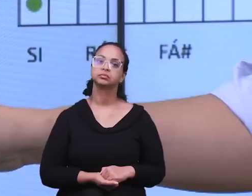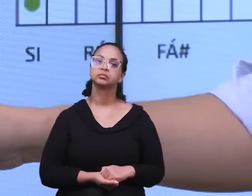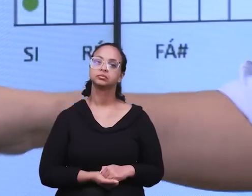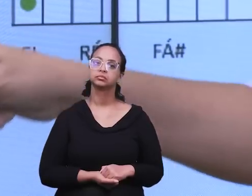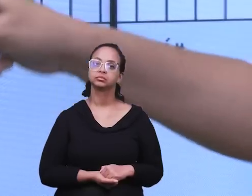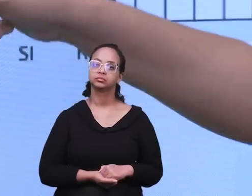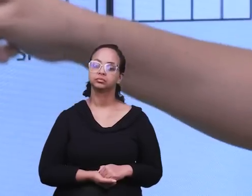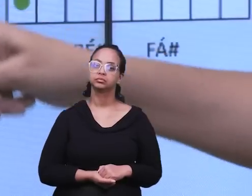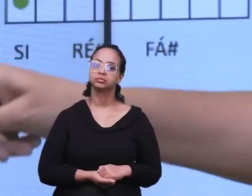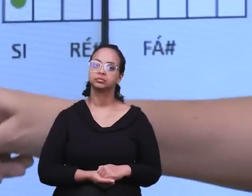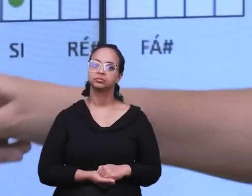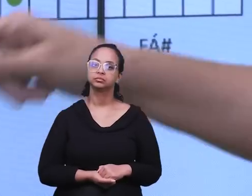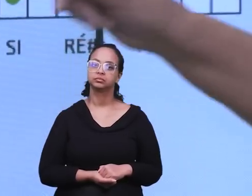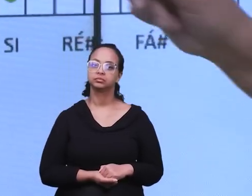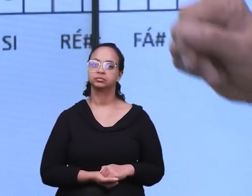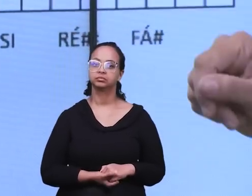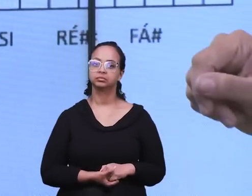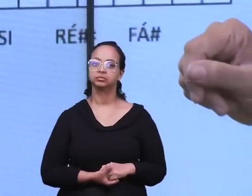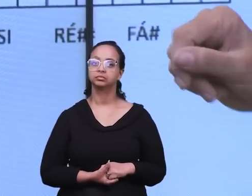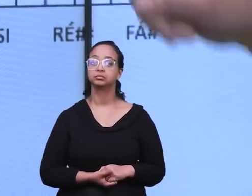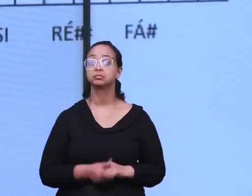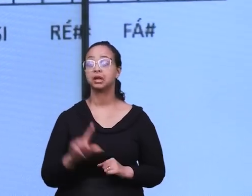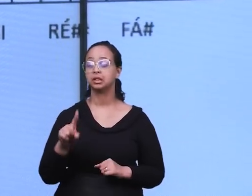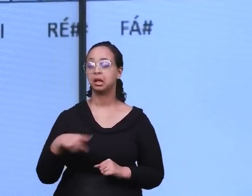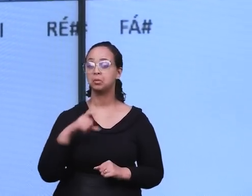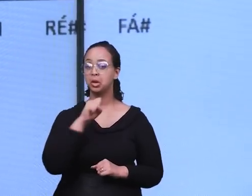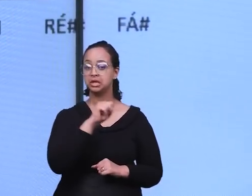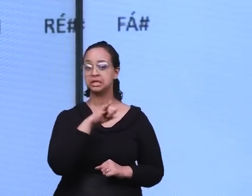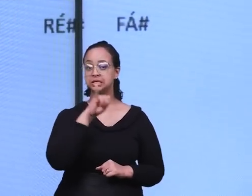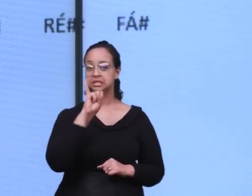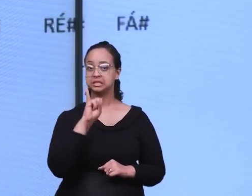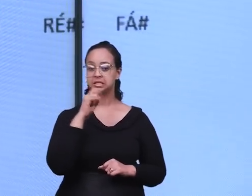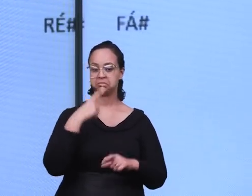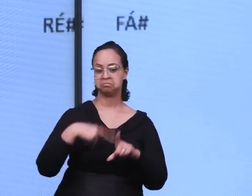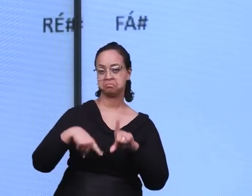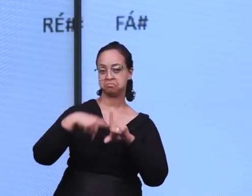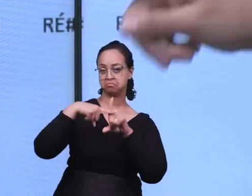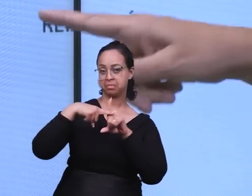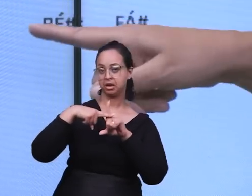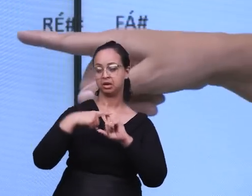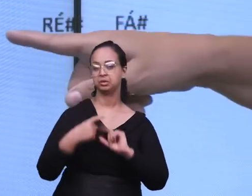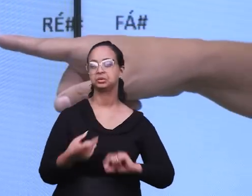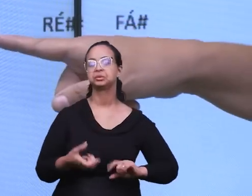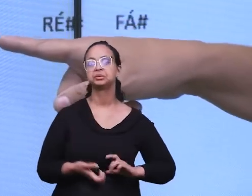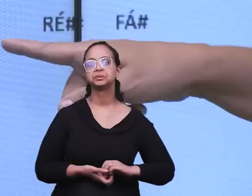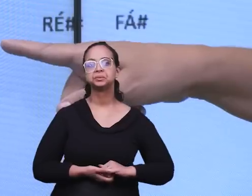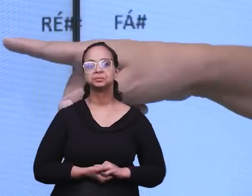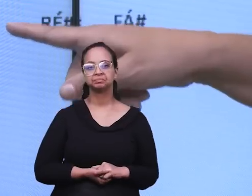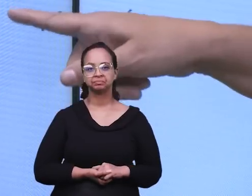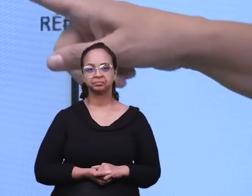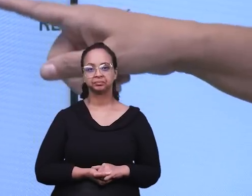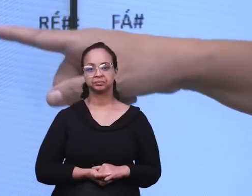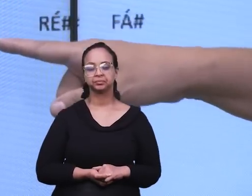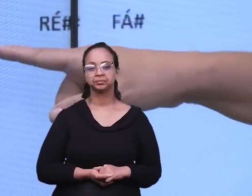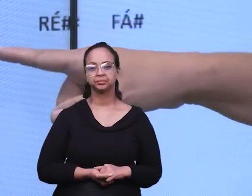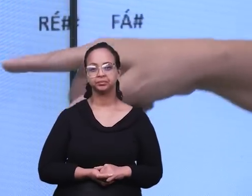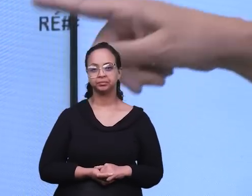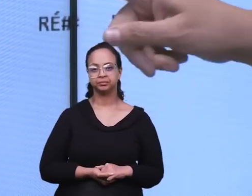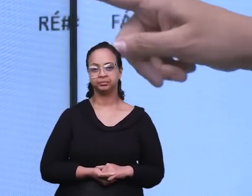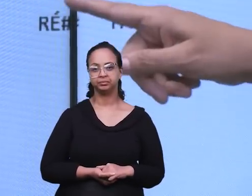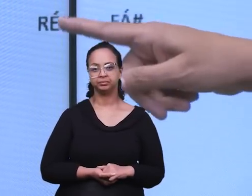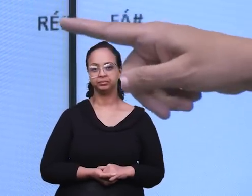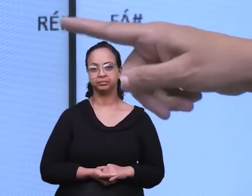Lá natural e o Dó sustenido. E o Si maior. Si